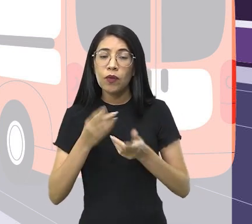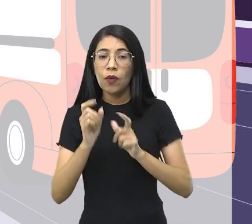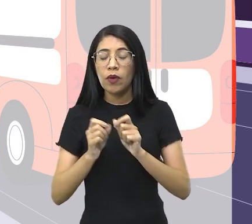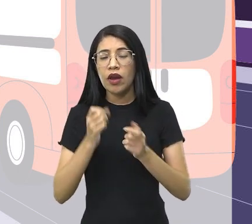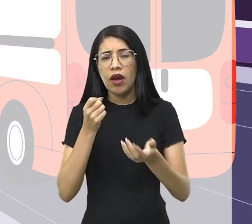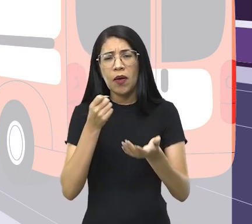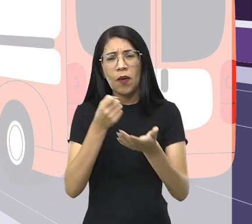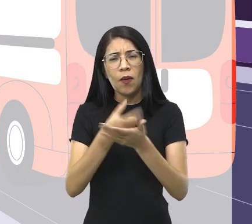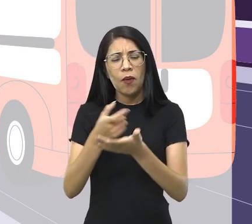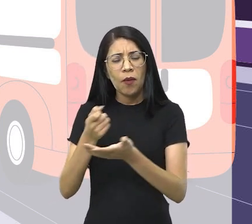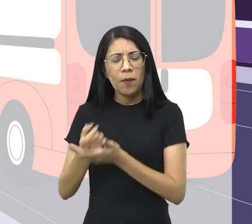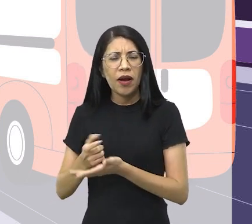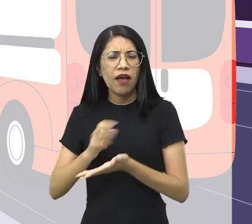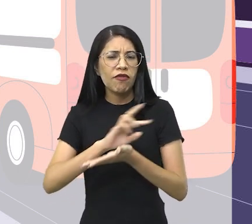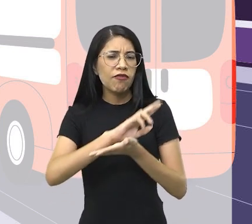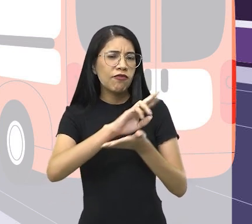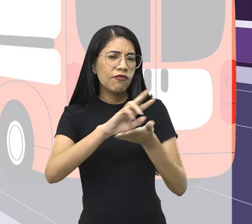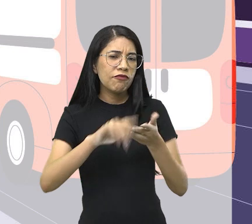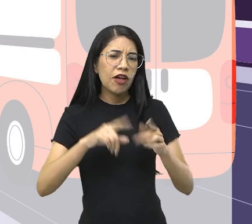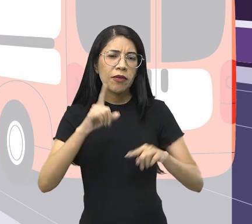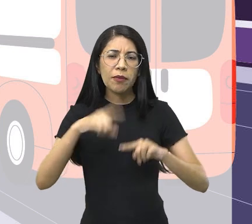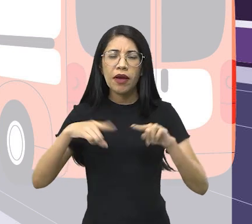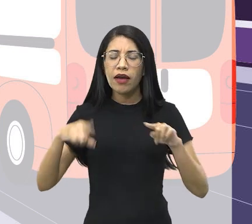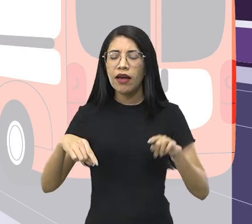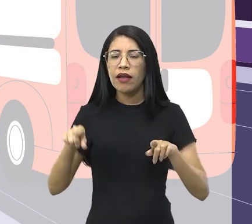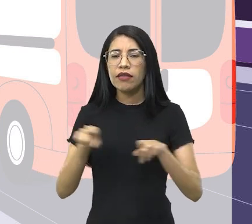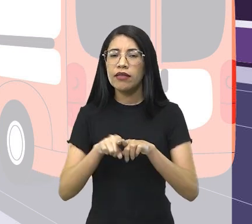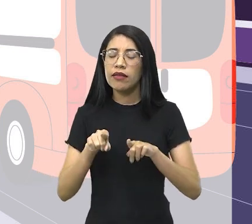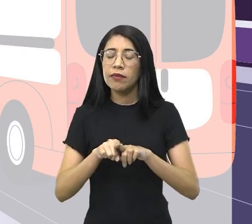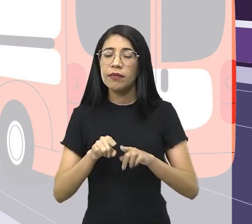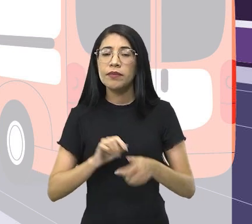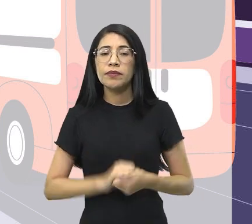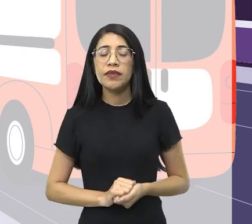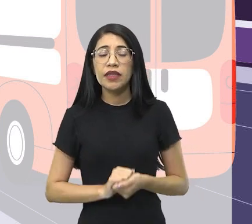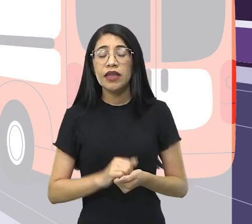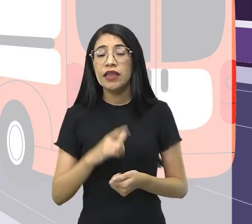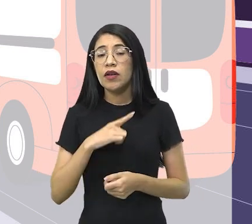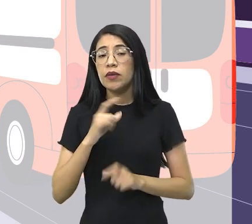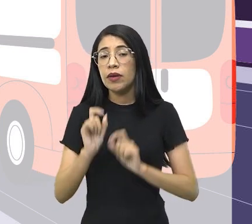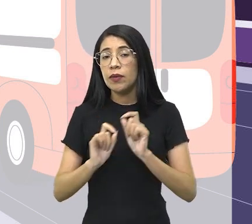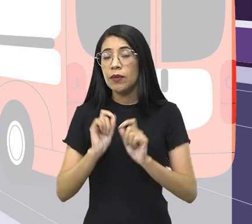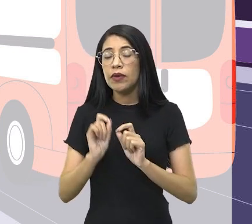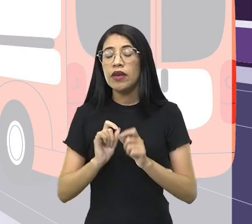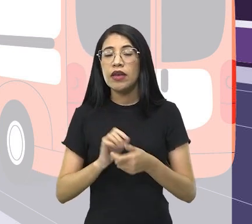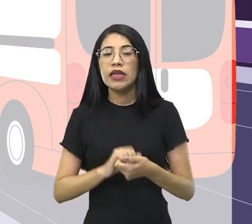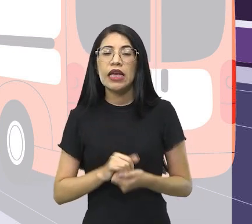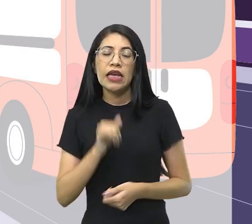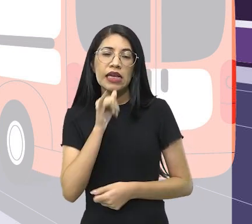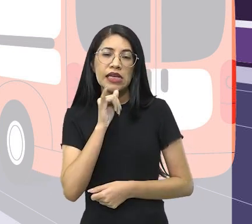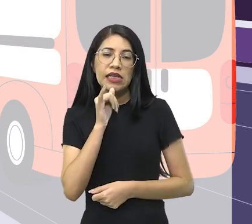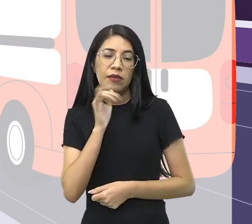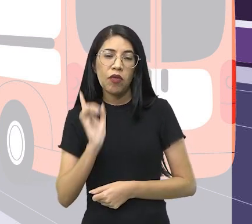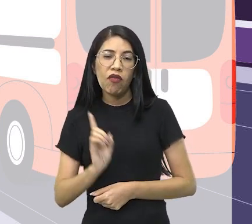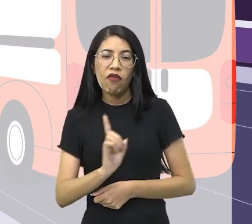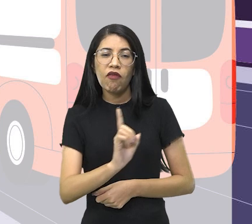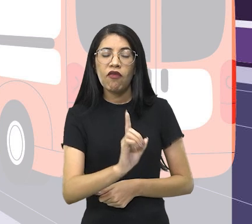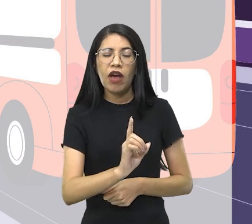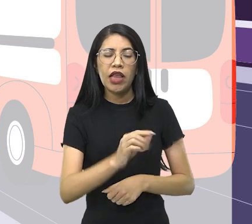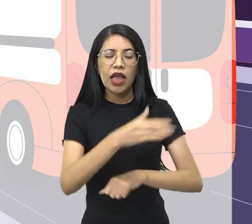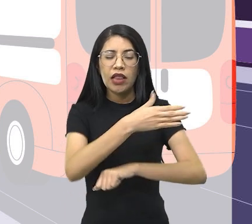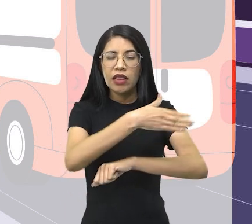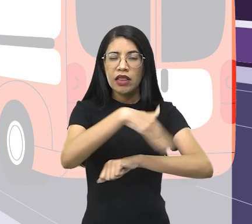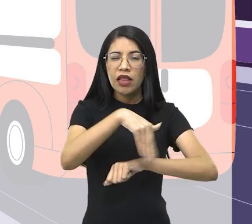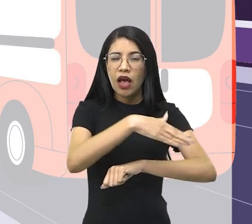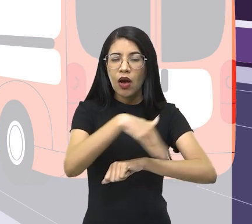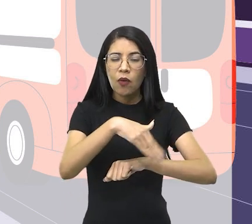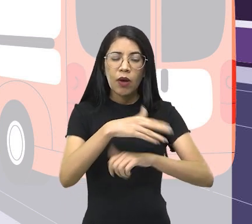a comprar, adquirir algum produto, né? A gente tem aqui sempre, né, que você vai aí nas